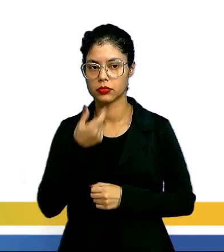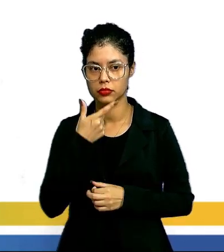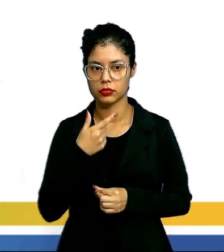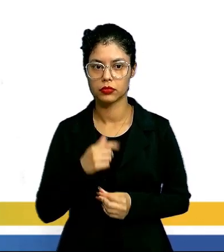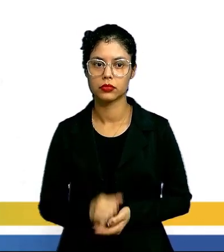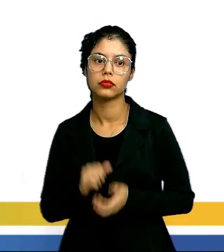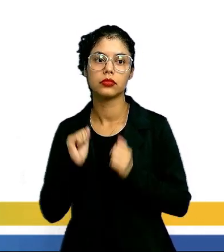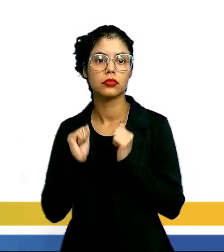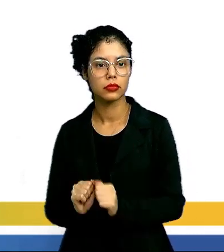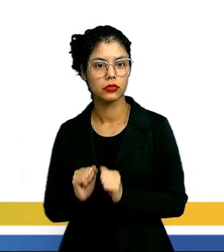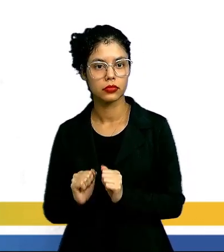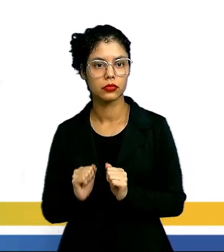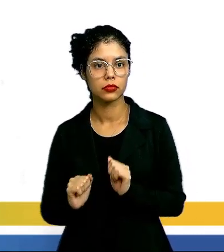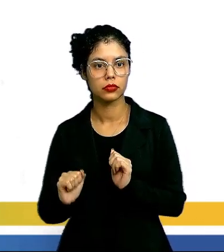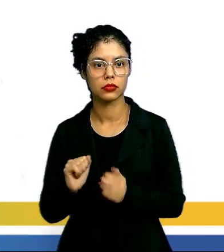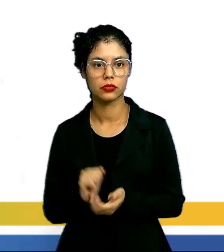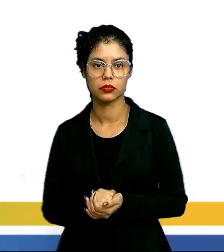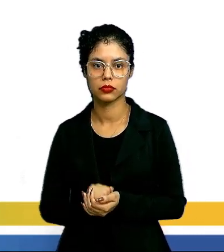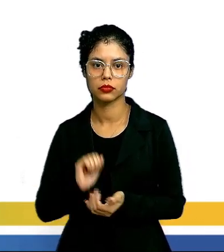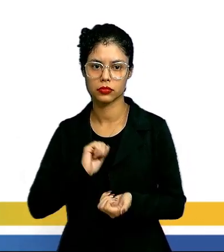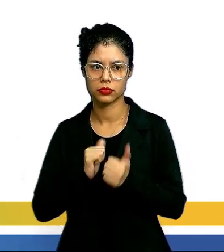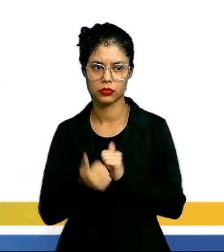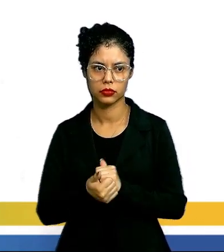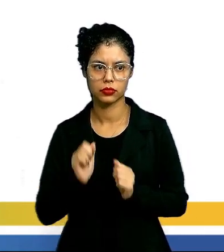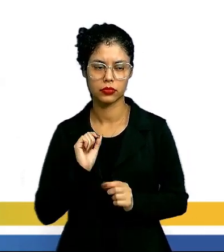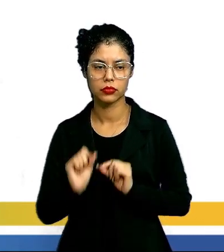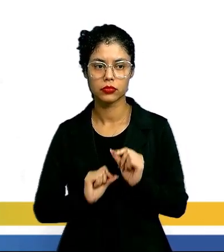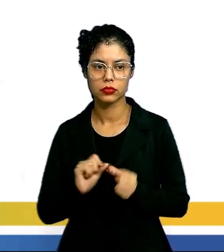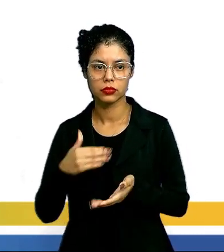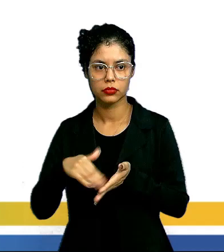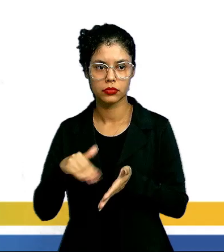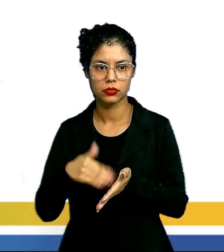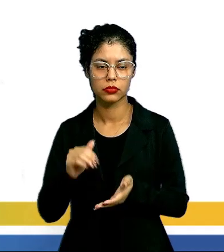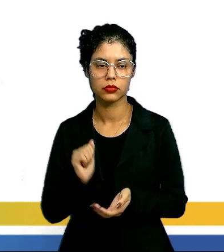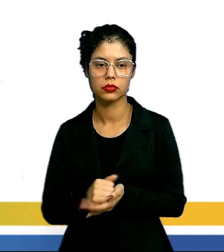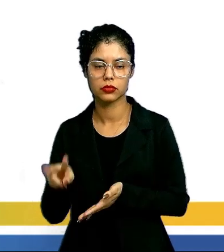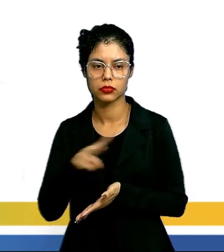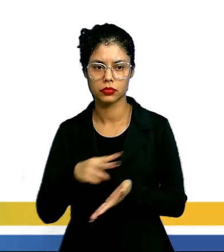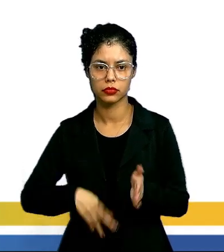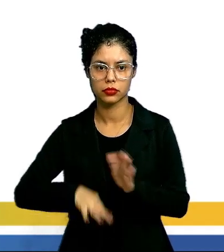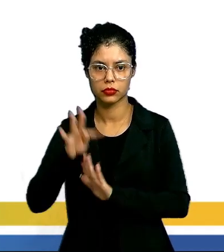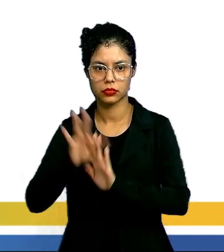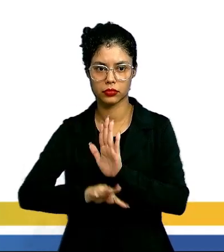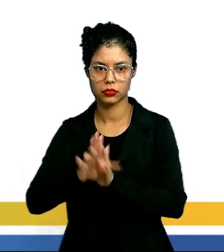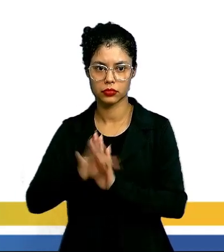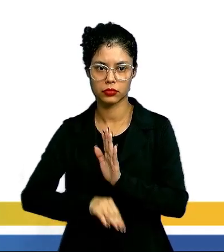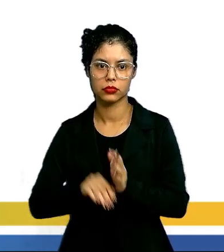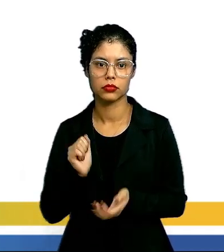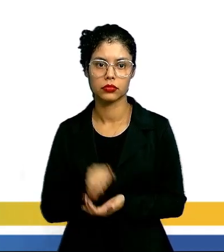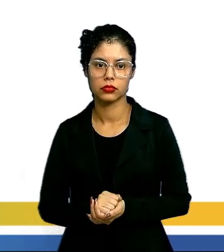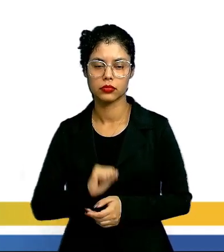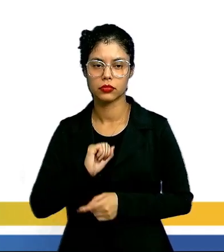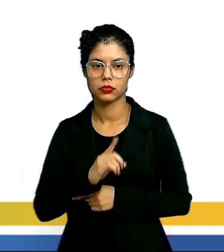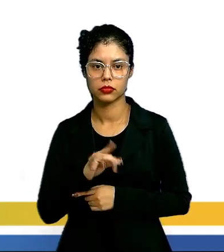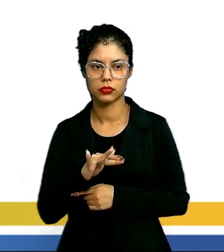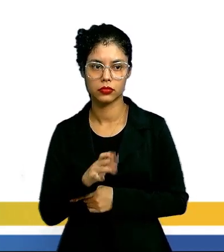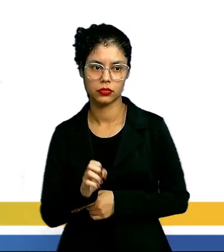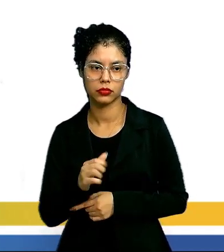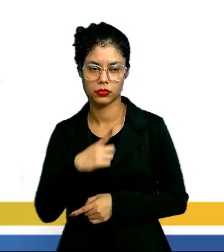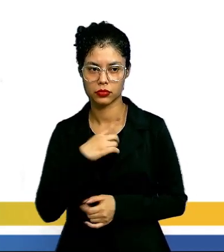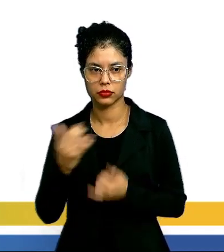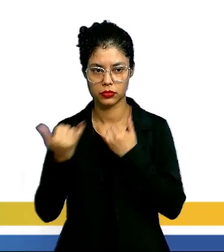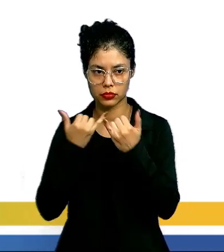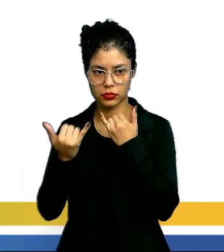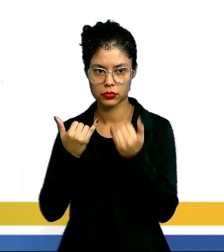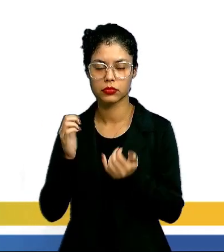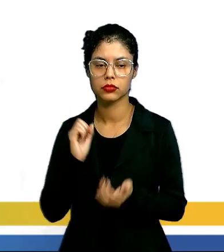do medicamento e sobre o modo adequado de administrá-lo. Pela leitura desse texto, o